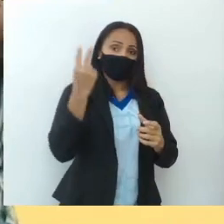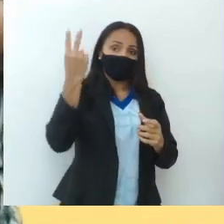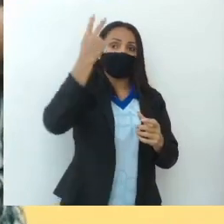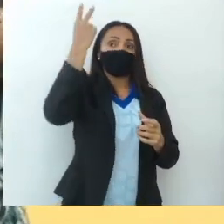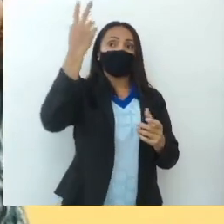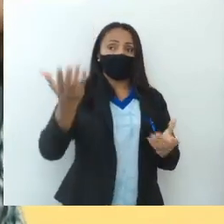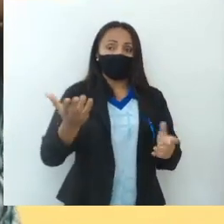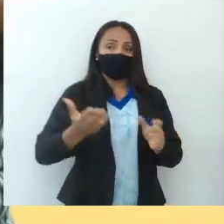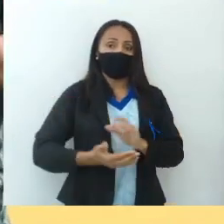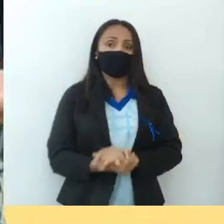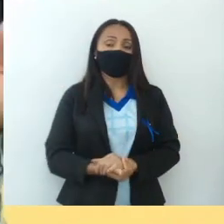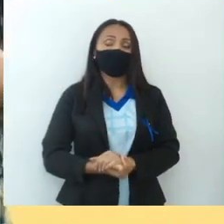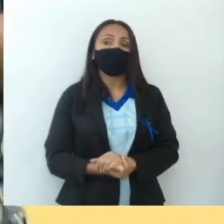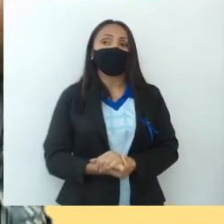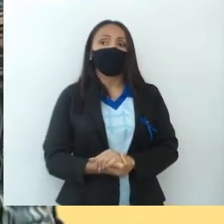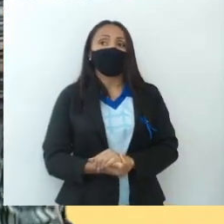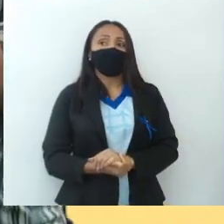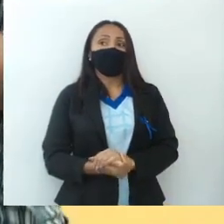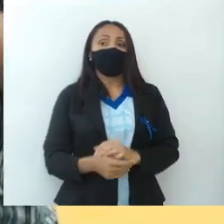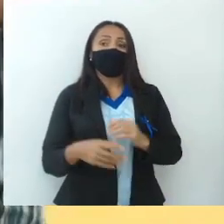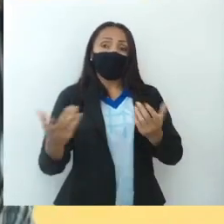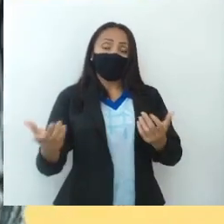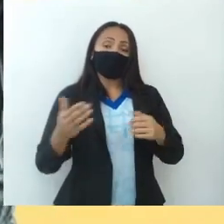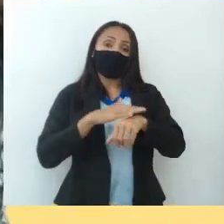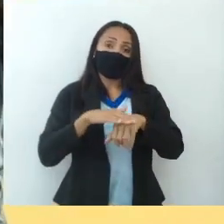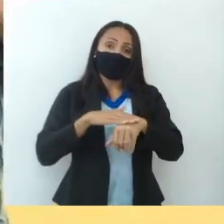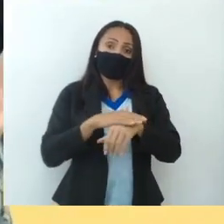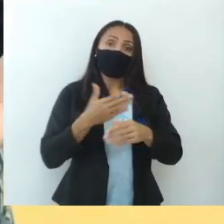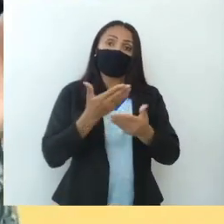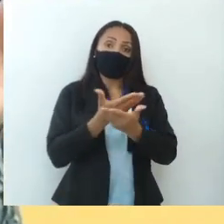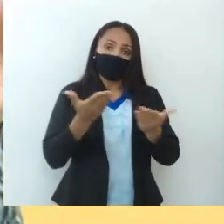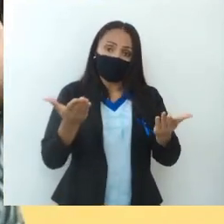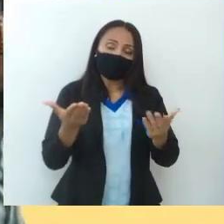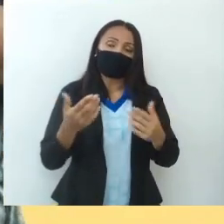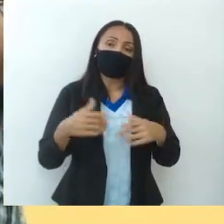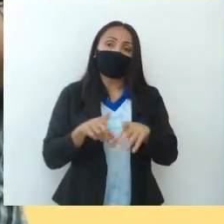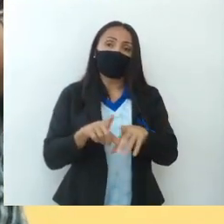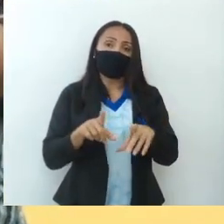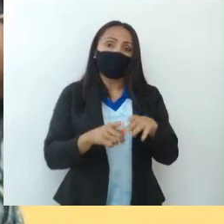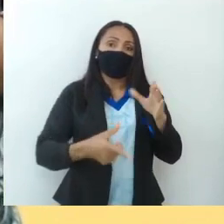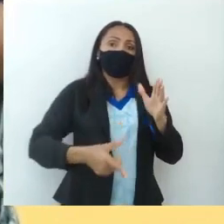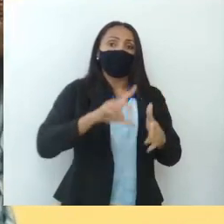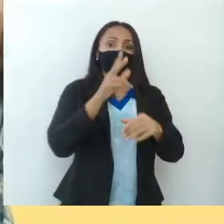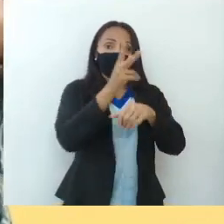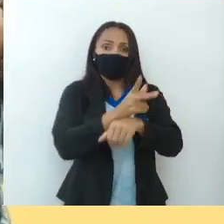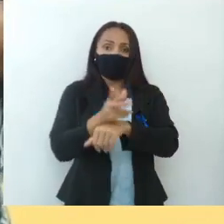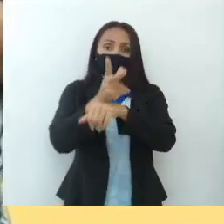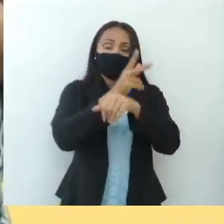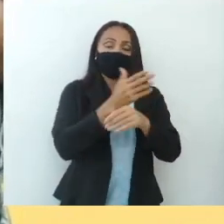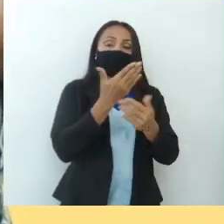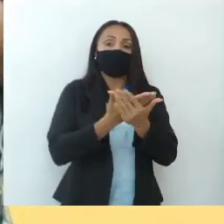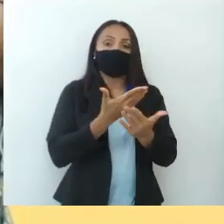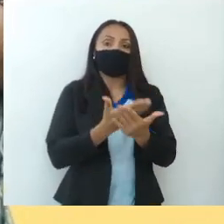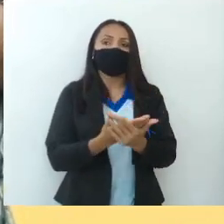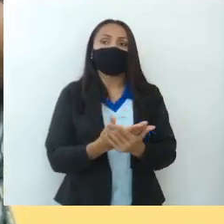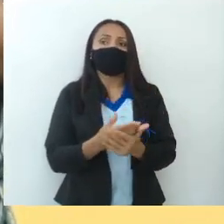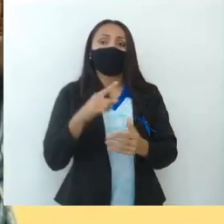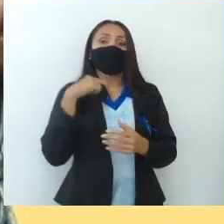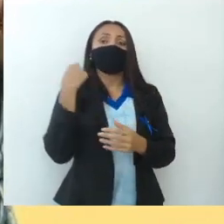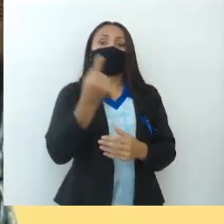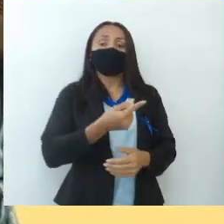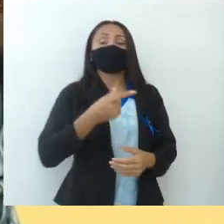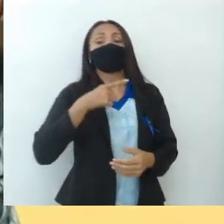para mim, e eu fico até lamento, comentei com você quando nós estávamos antes de gravar essa aula para vocês, pessoal, é que nós temos